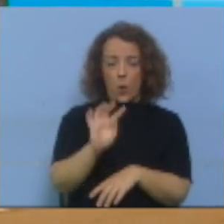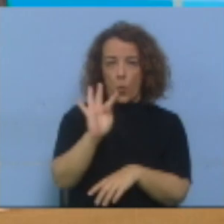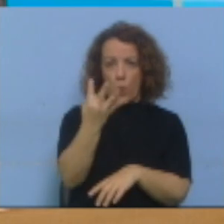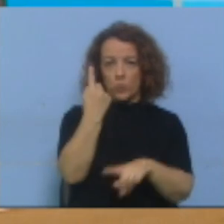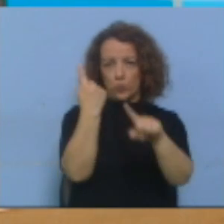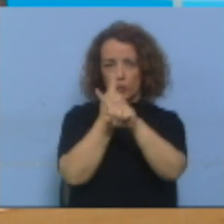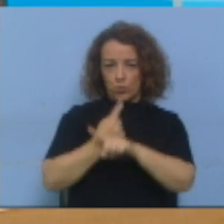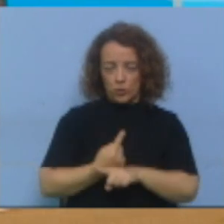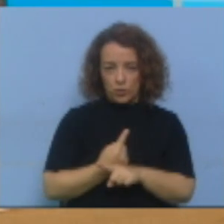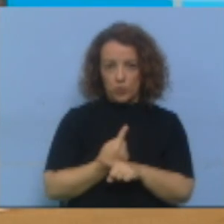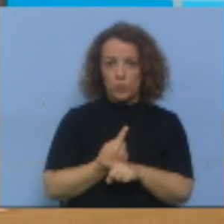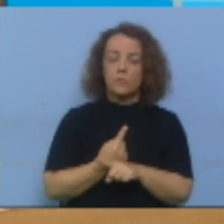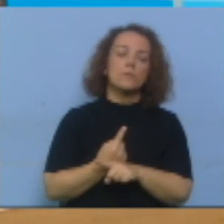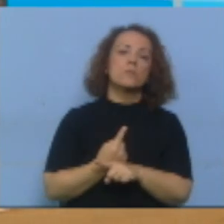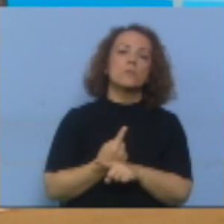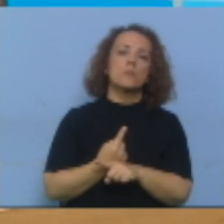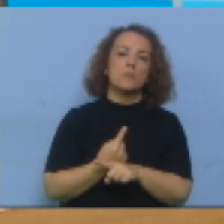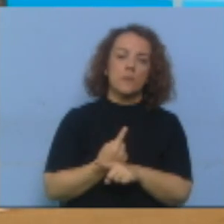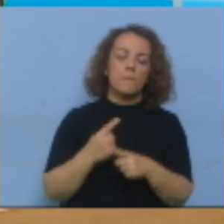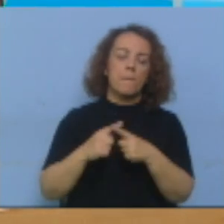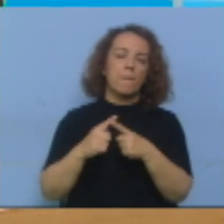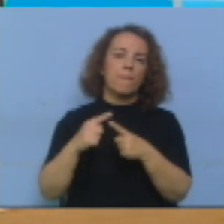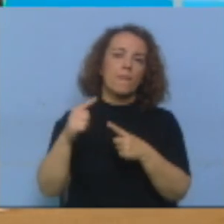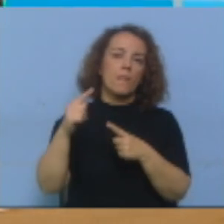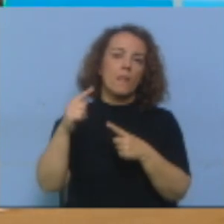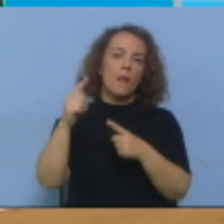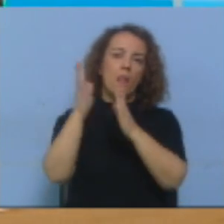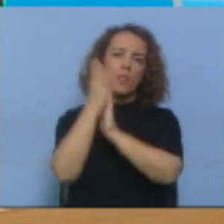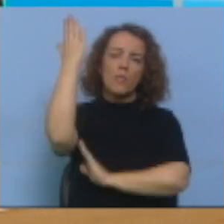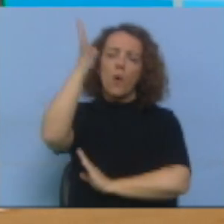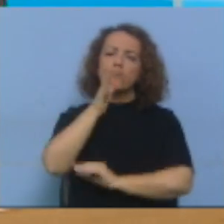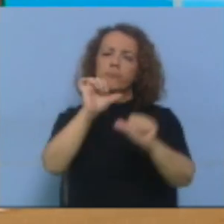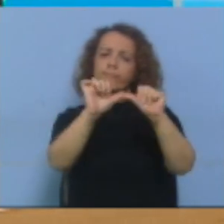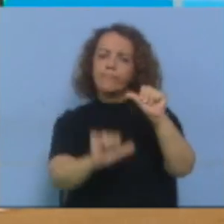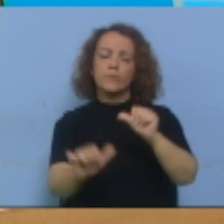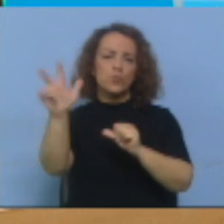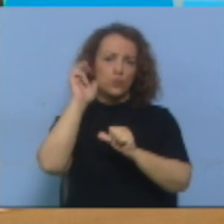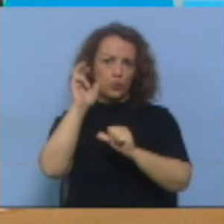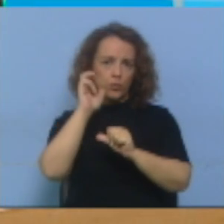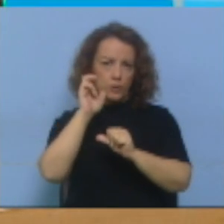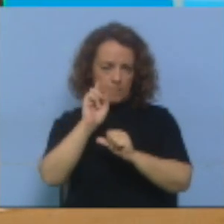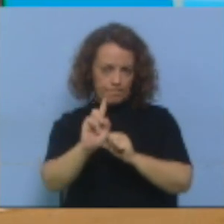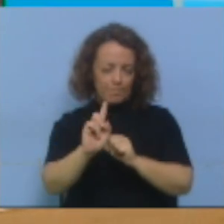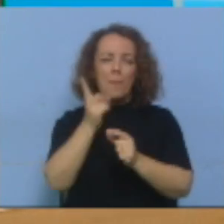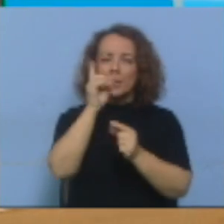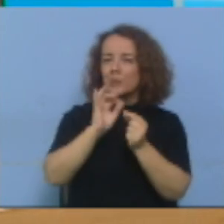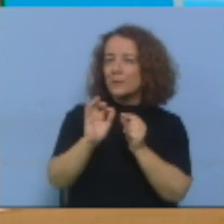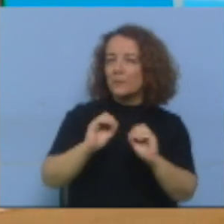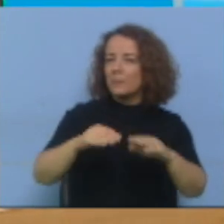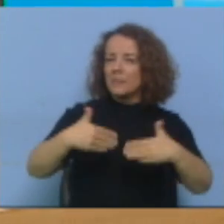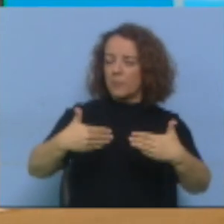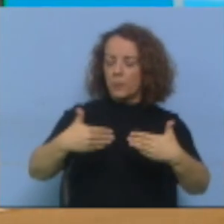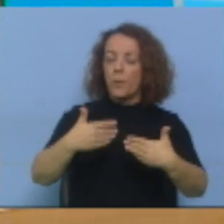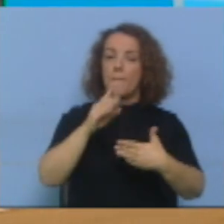elementos, portanto, a escuta da palavra de Deus. Começa de uma maneira característica.